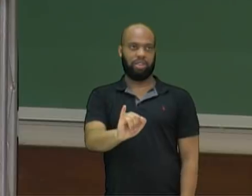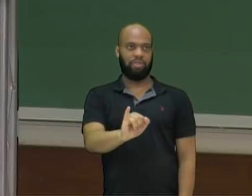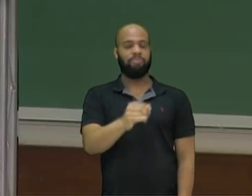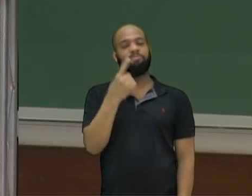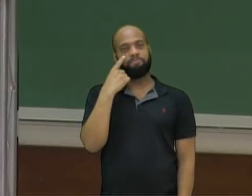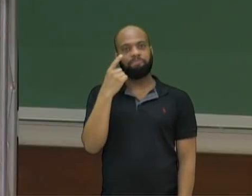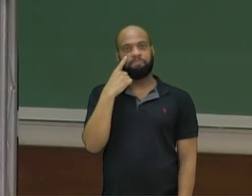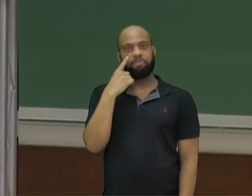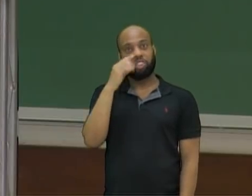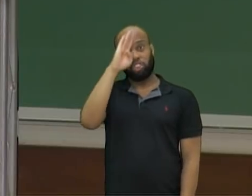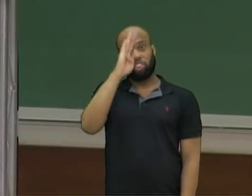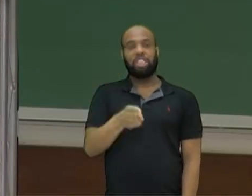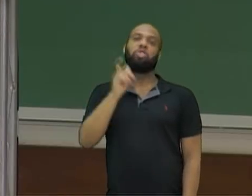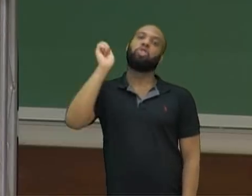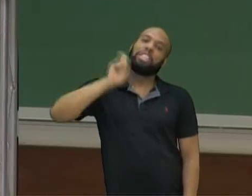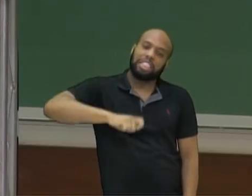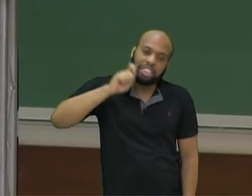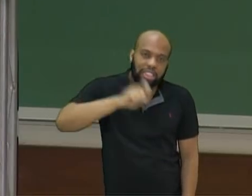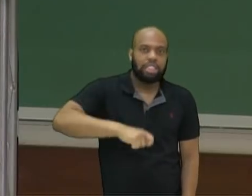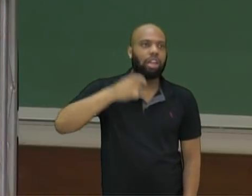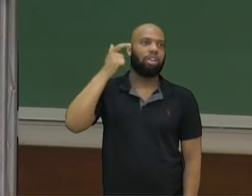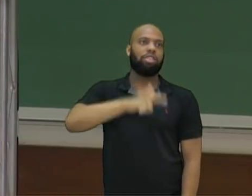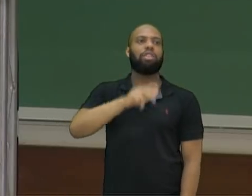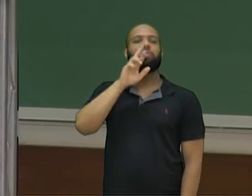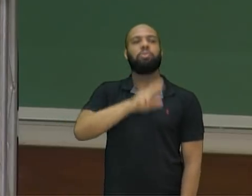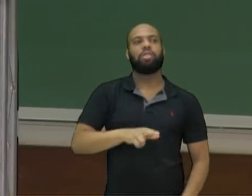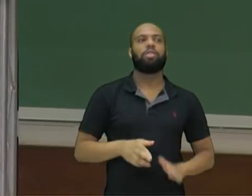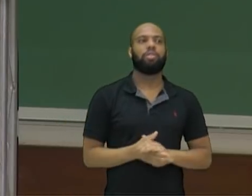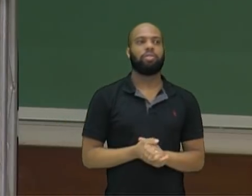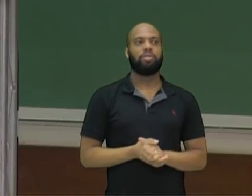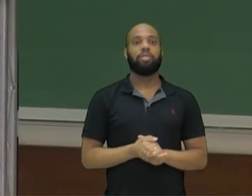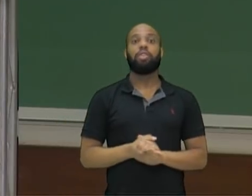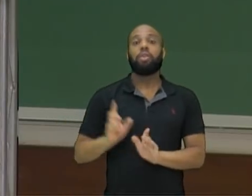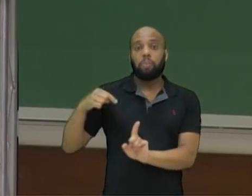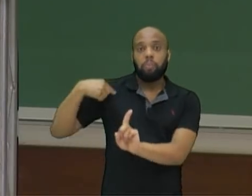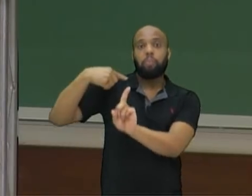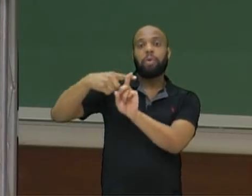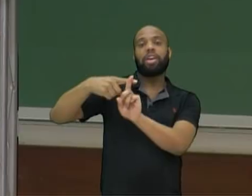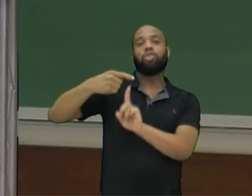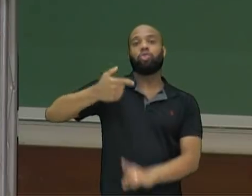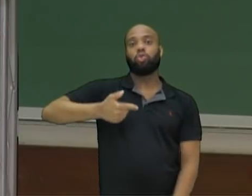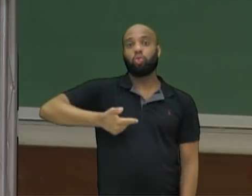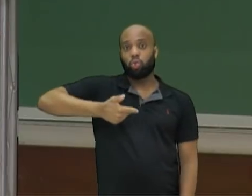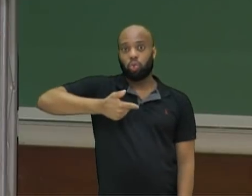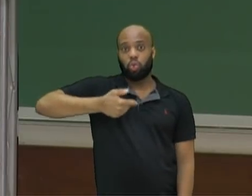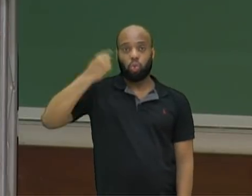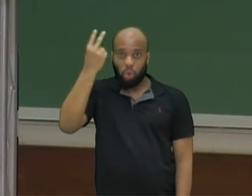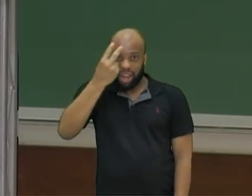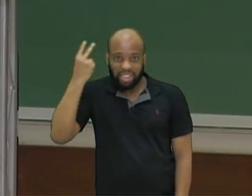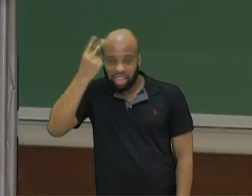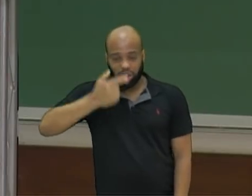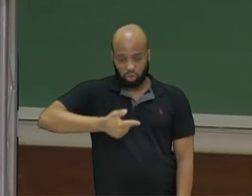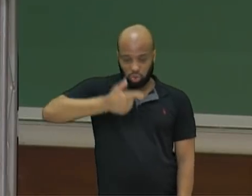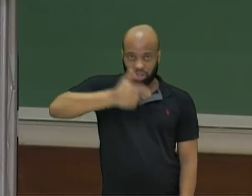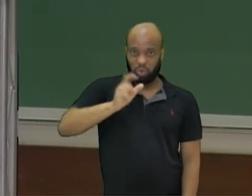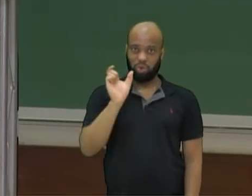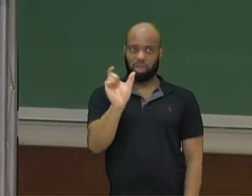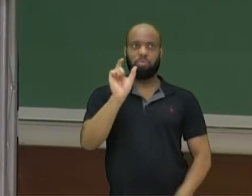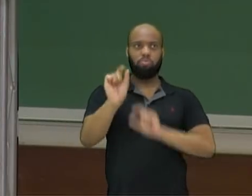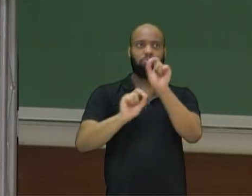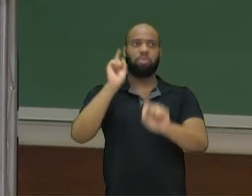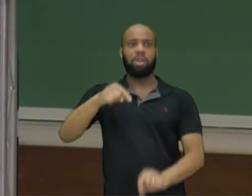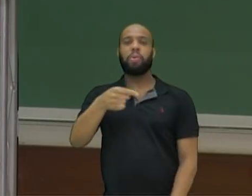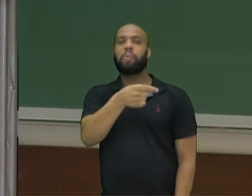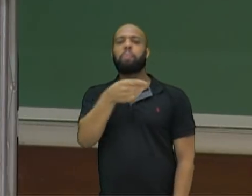menos 30i. Menos 15, menos 30i. Mais o quadrado do segundo termo. Qual que é o segundo termo?